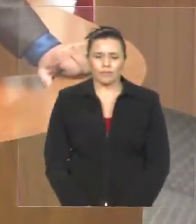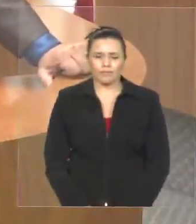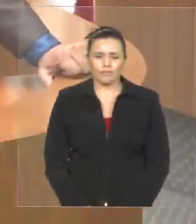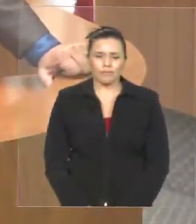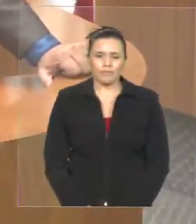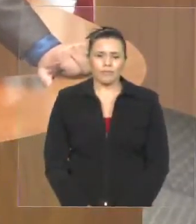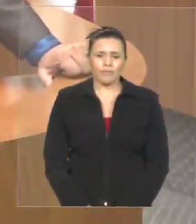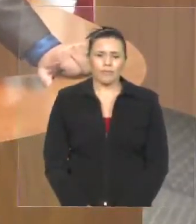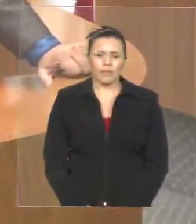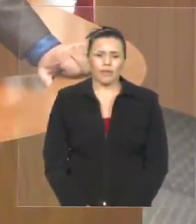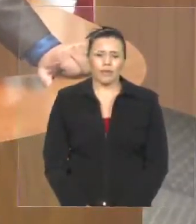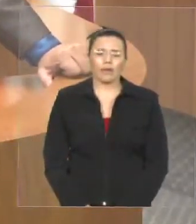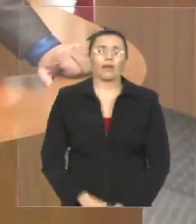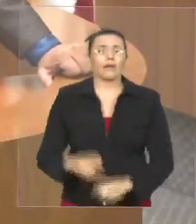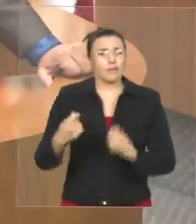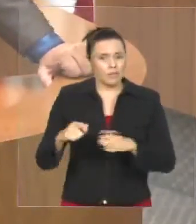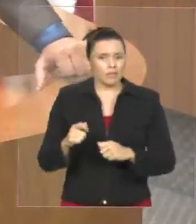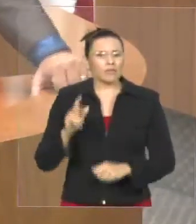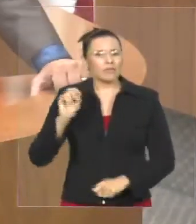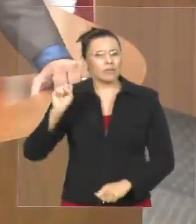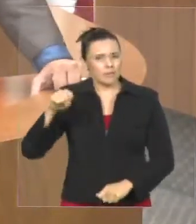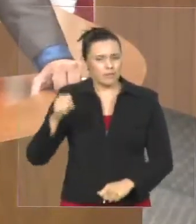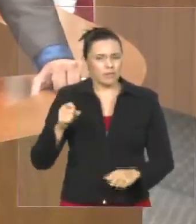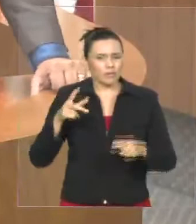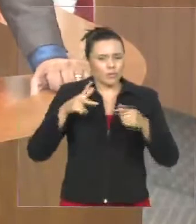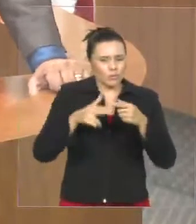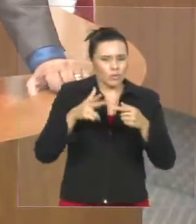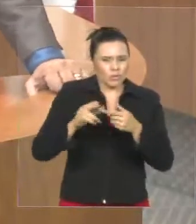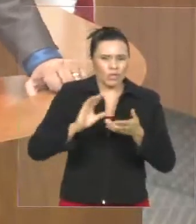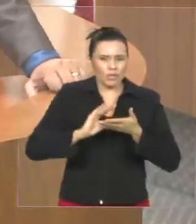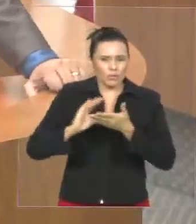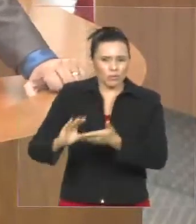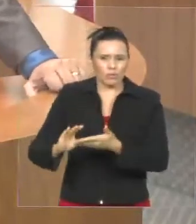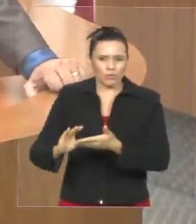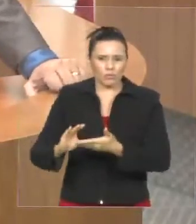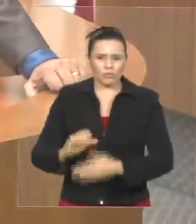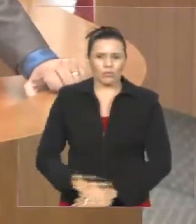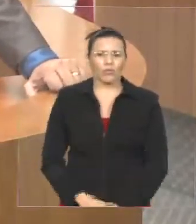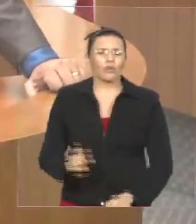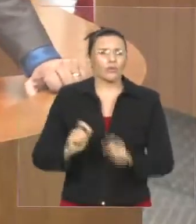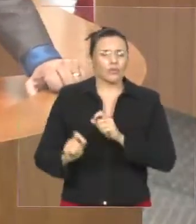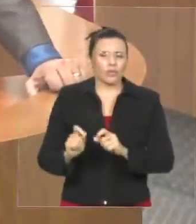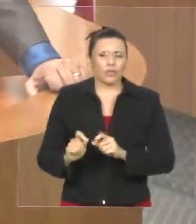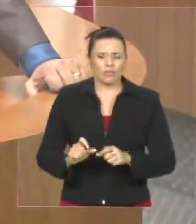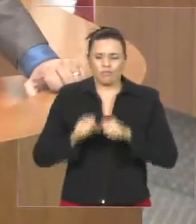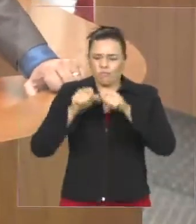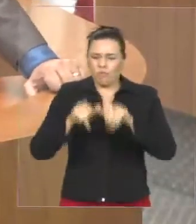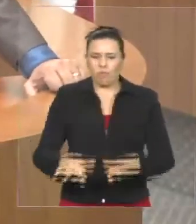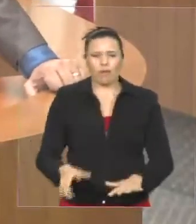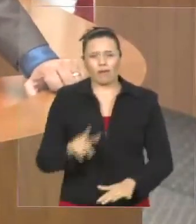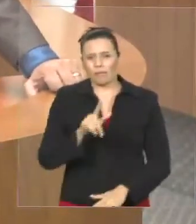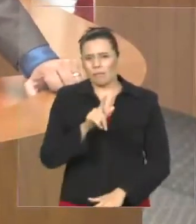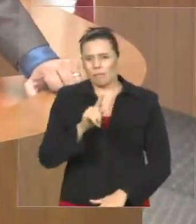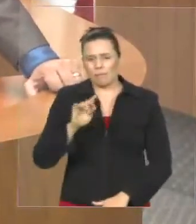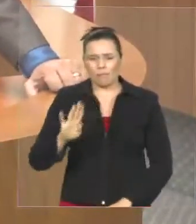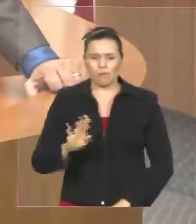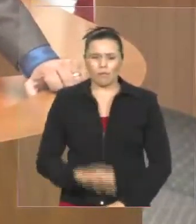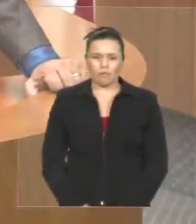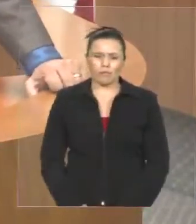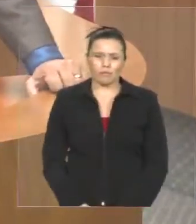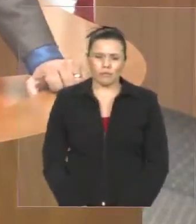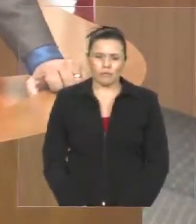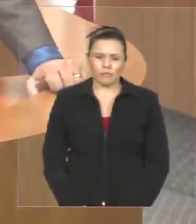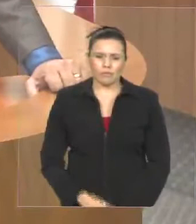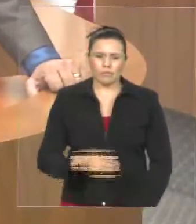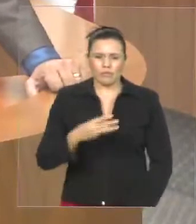de gastos públicos, cortando mais de 300 milhões de reais de excessos que tinham,